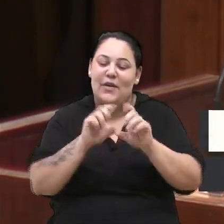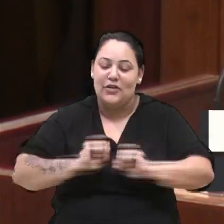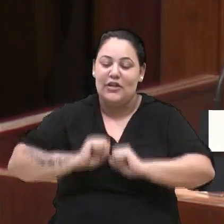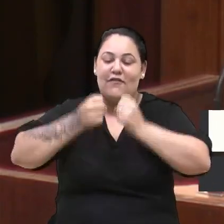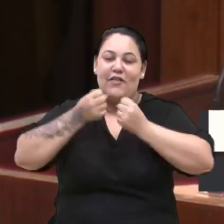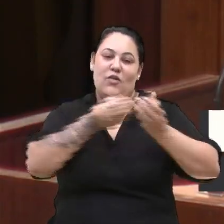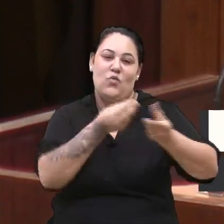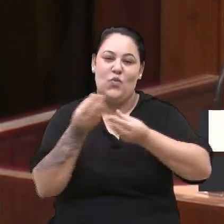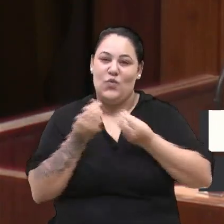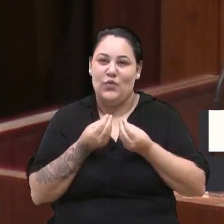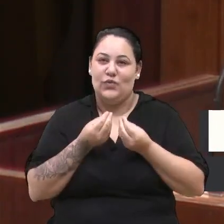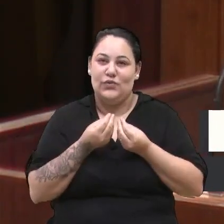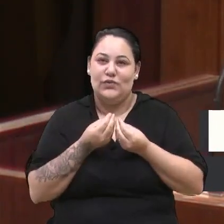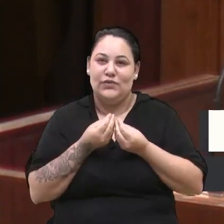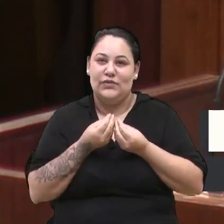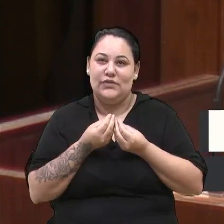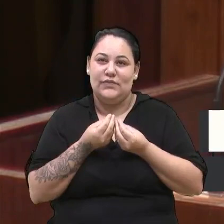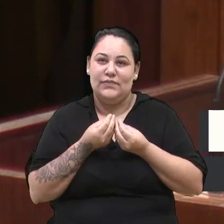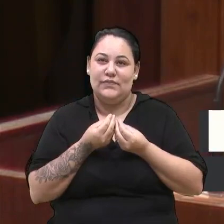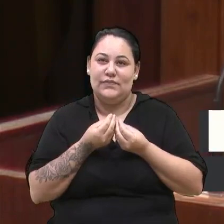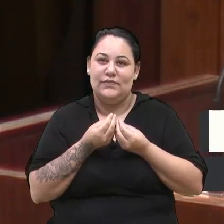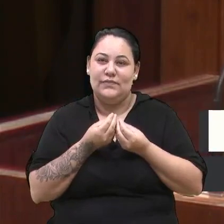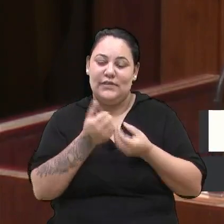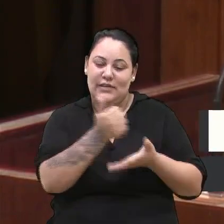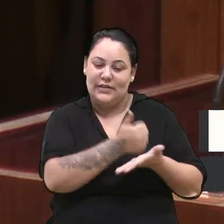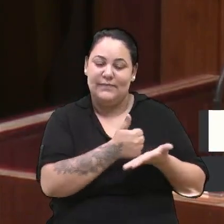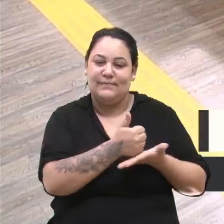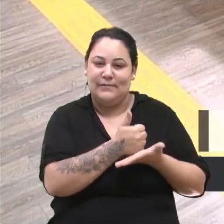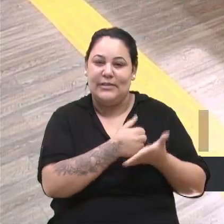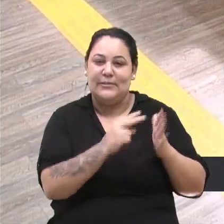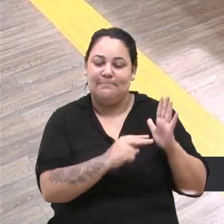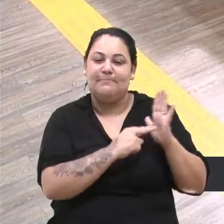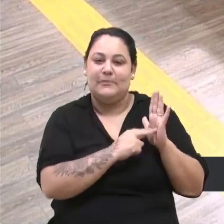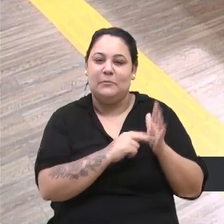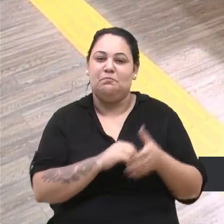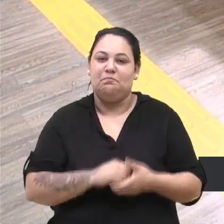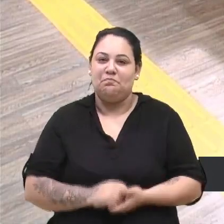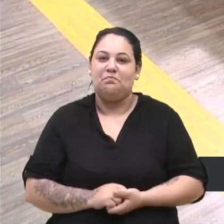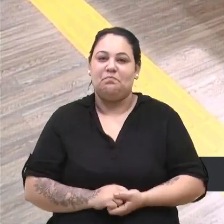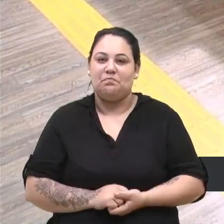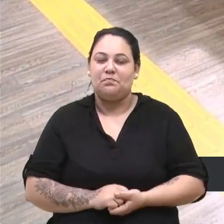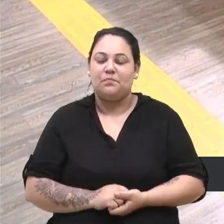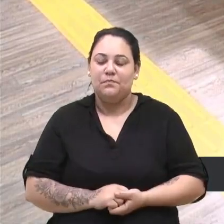gente defende muito na atenção primária. Obrigado. Encerrada a primeira discussão.